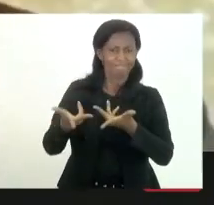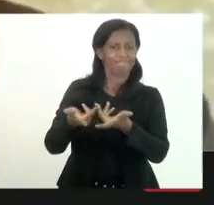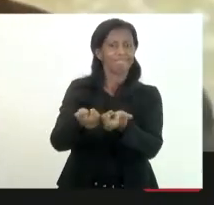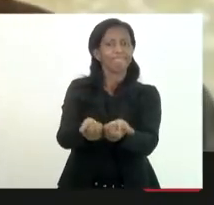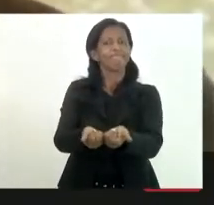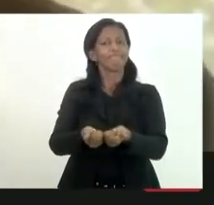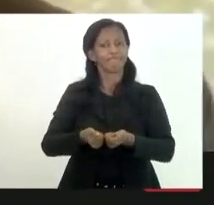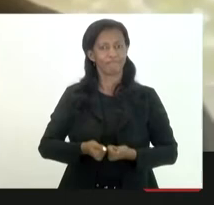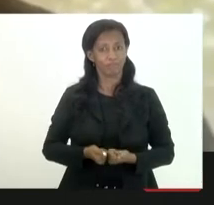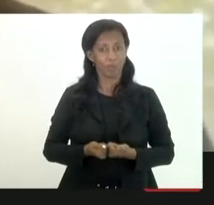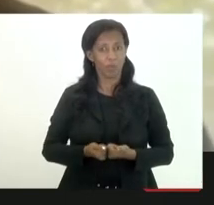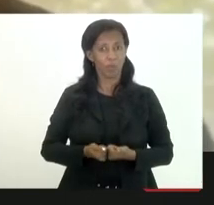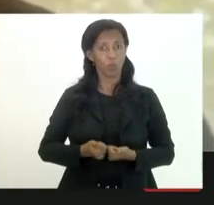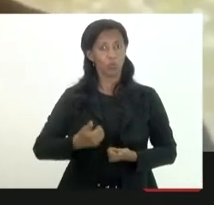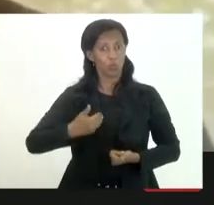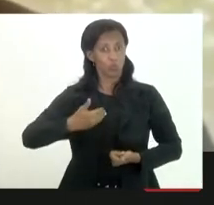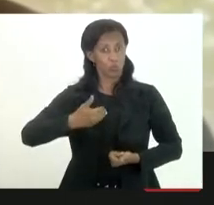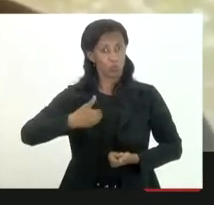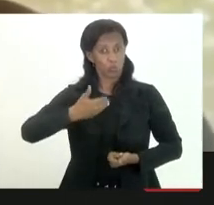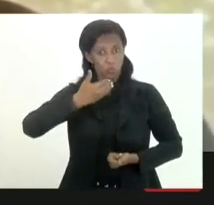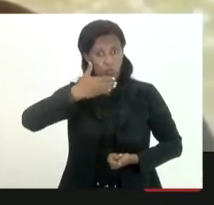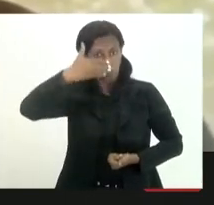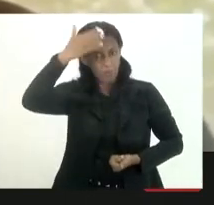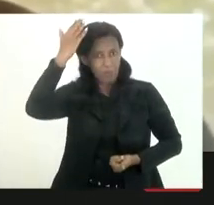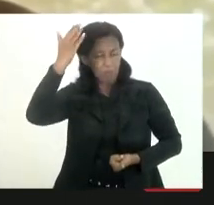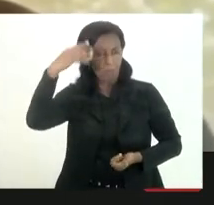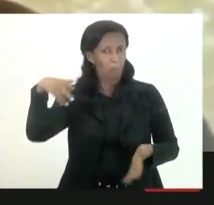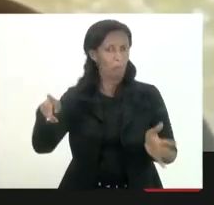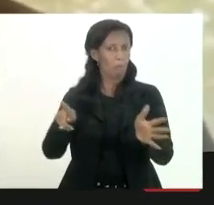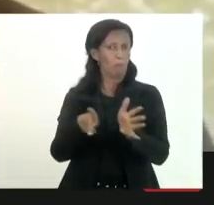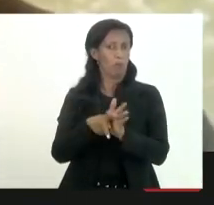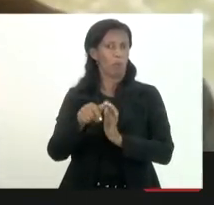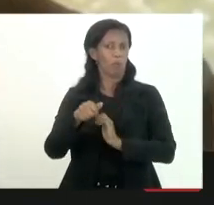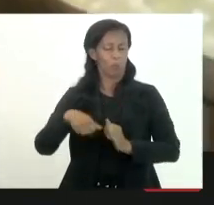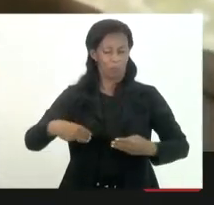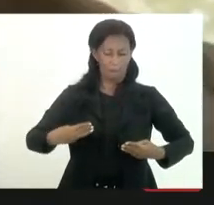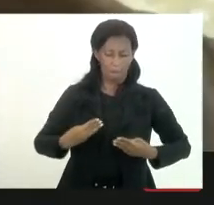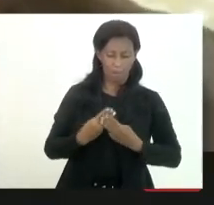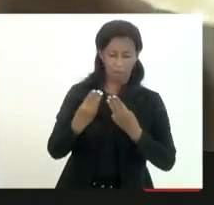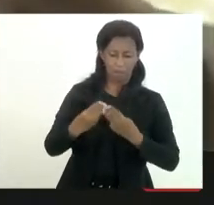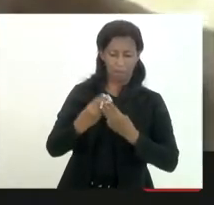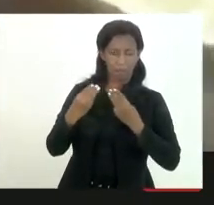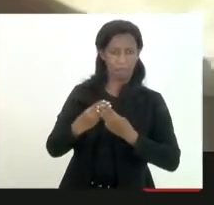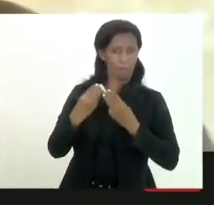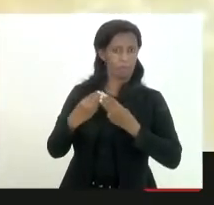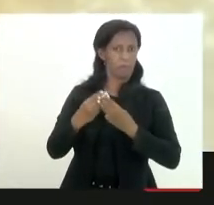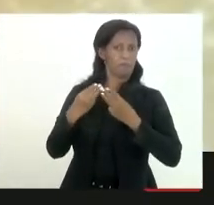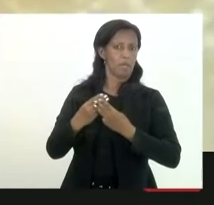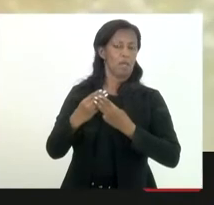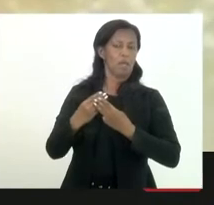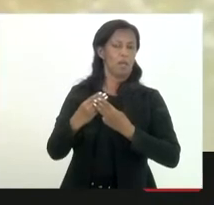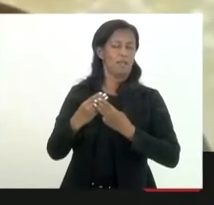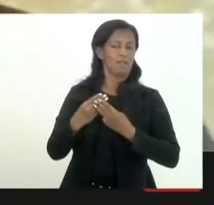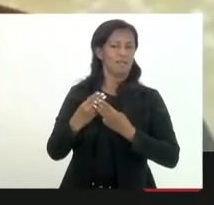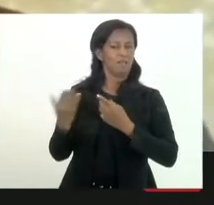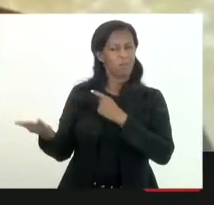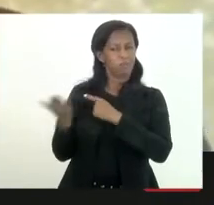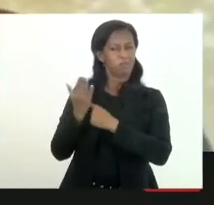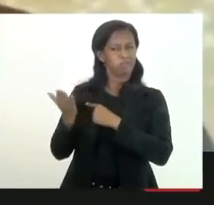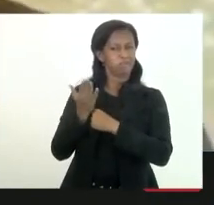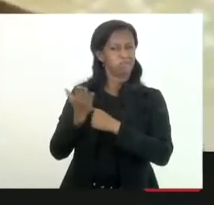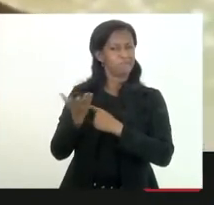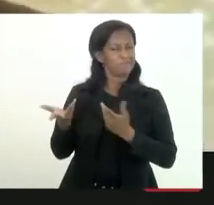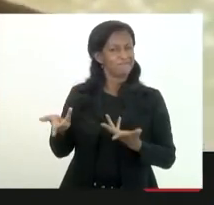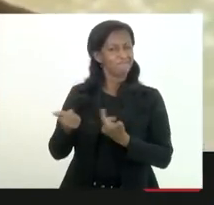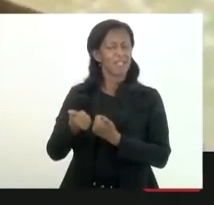extraordinário dos judeus do Rio de Janeiro. Eles foram impecáveis. Então, eu